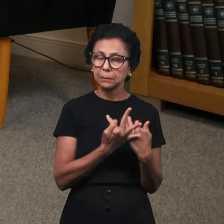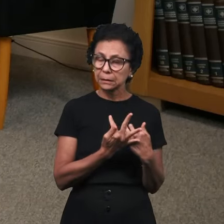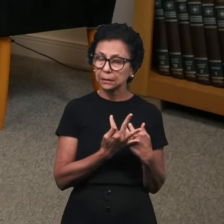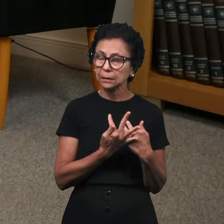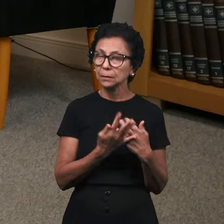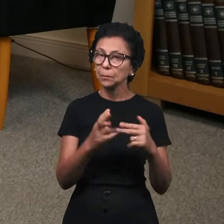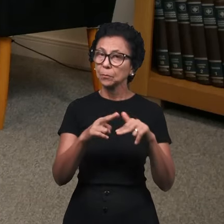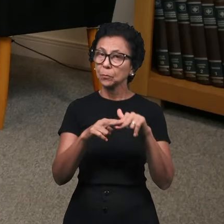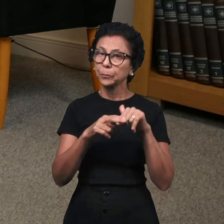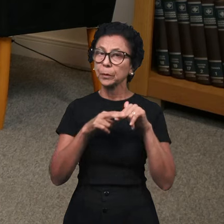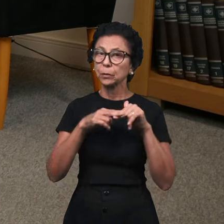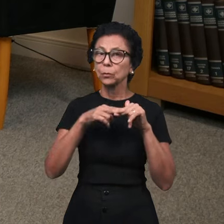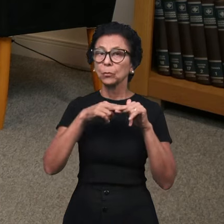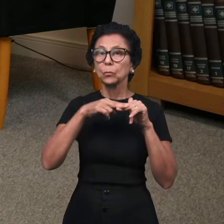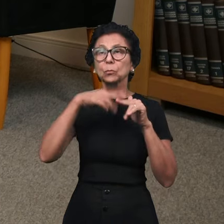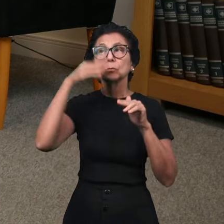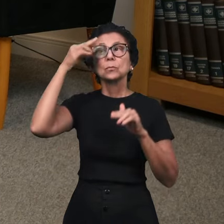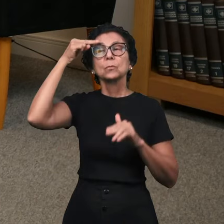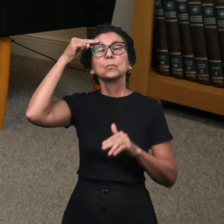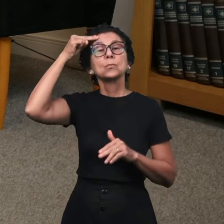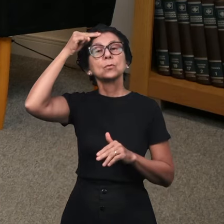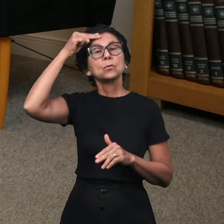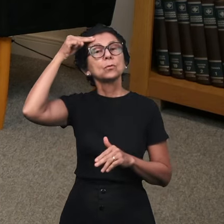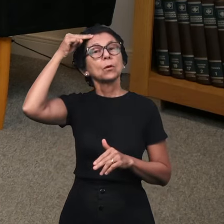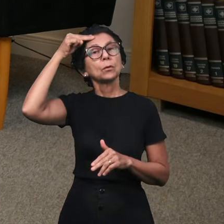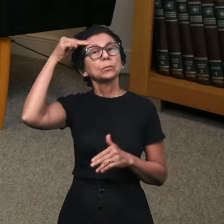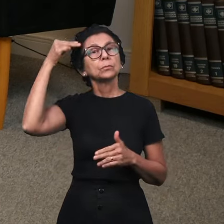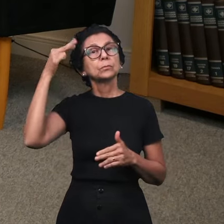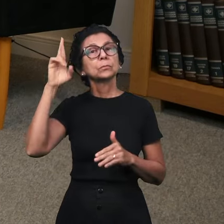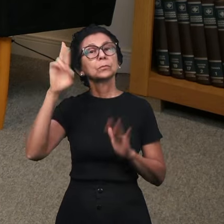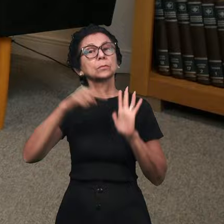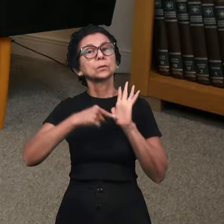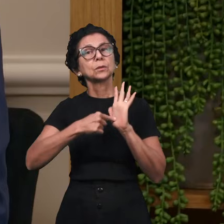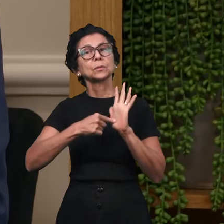e acabou alcançando aquelas vidas. Exatamente.